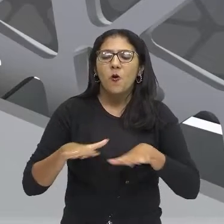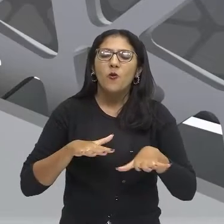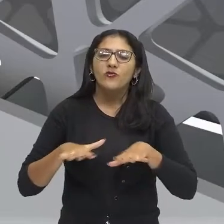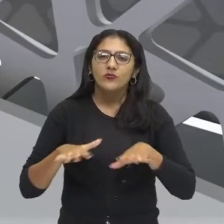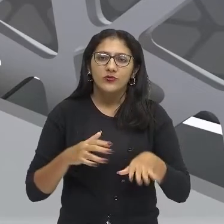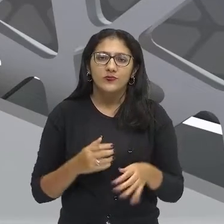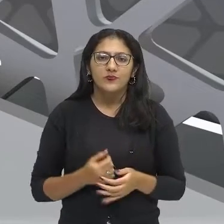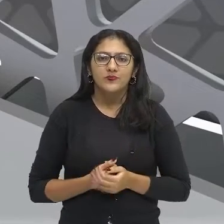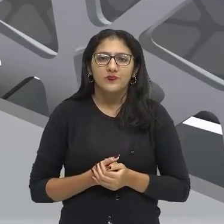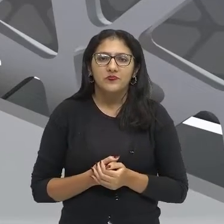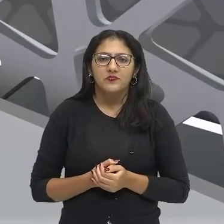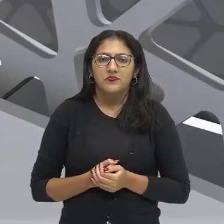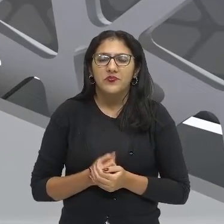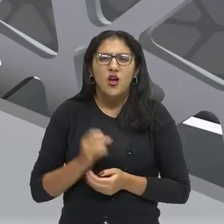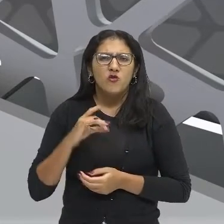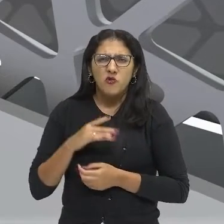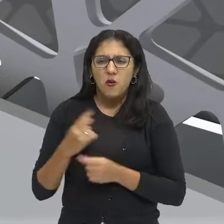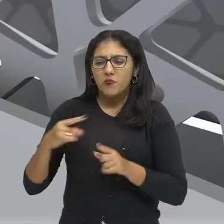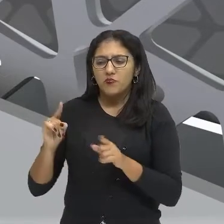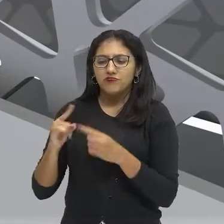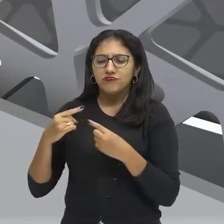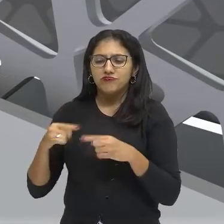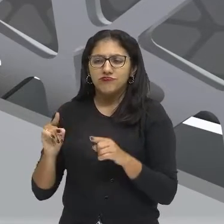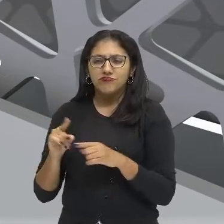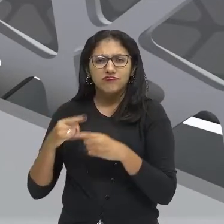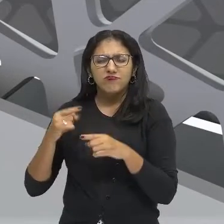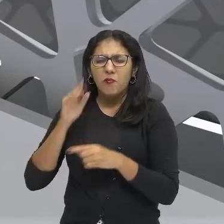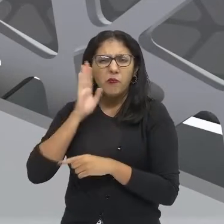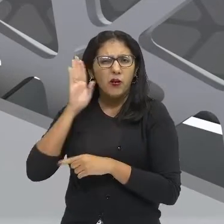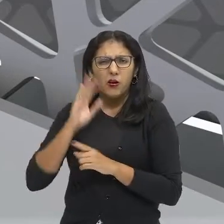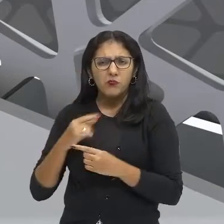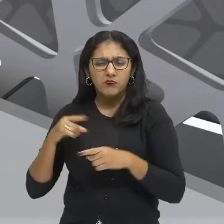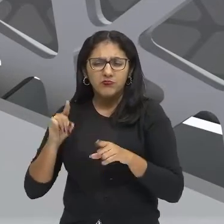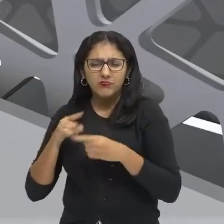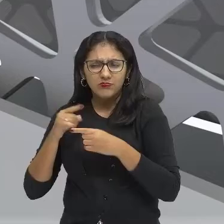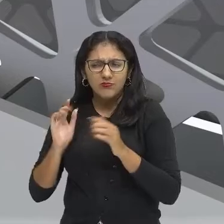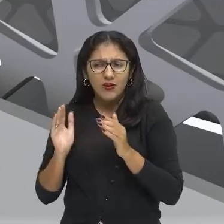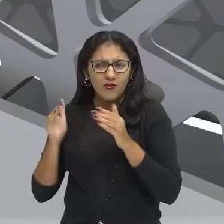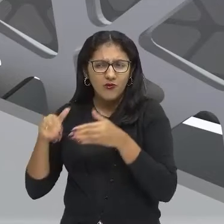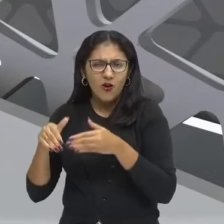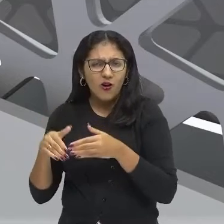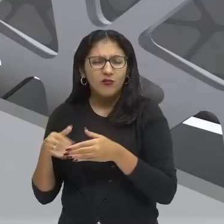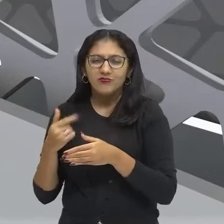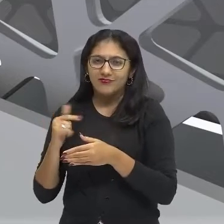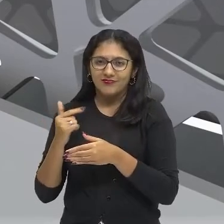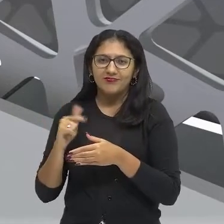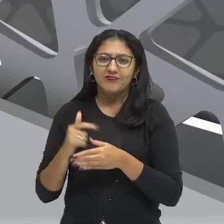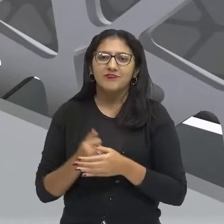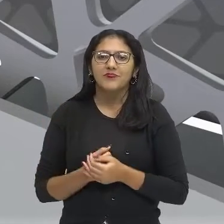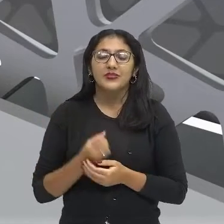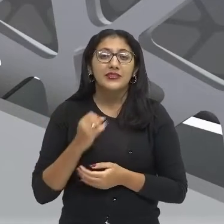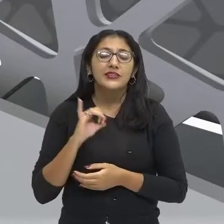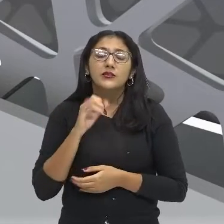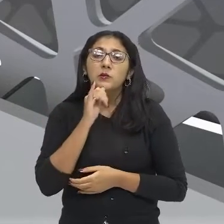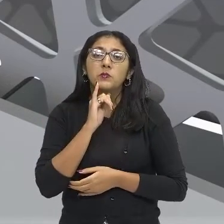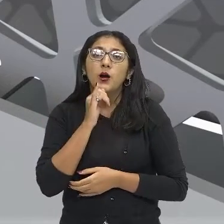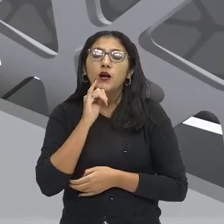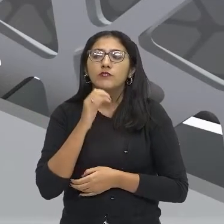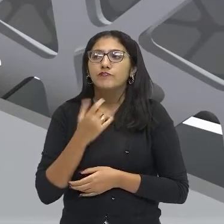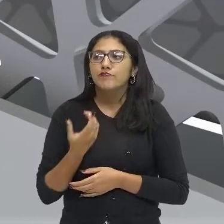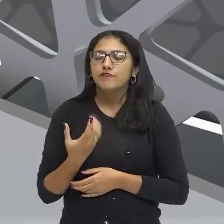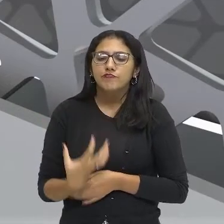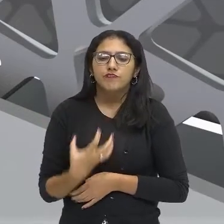tá bom? Não é somente música, não está relacionado somente música. Então quando a gente escuta, por exemplo, quando a